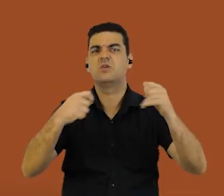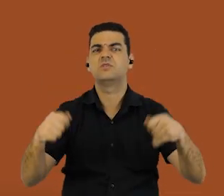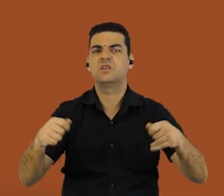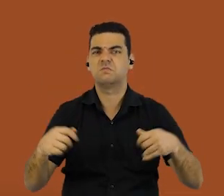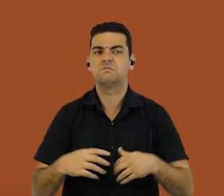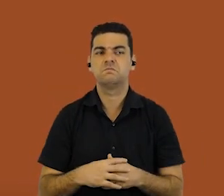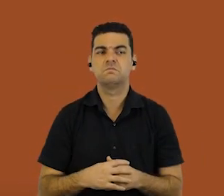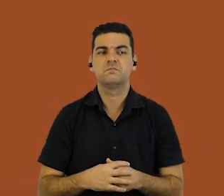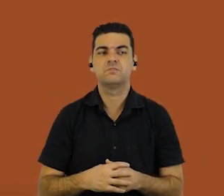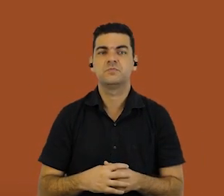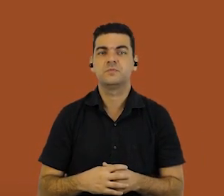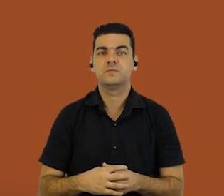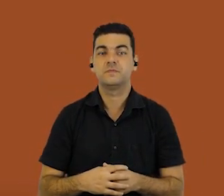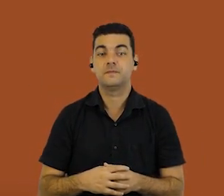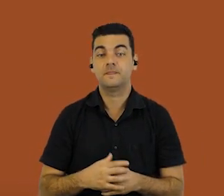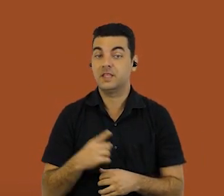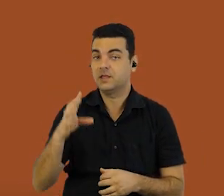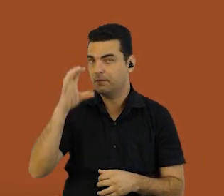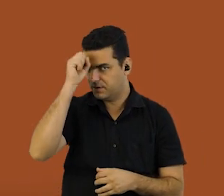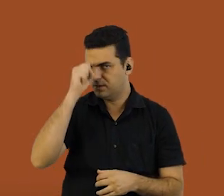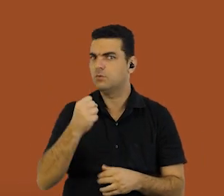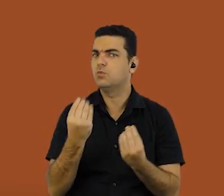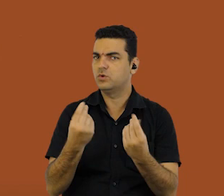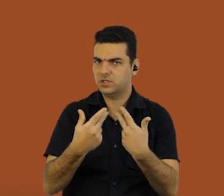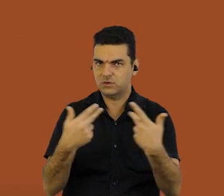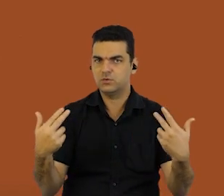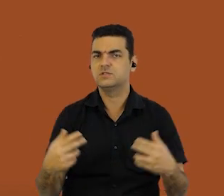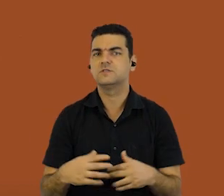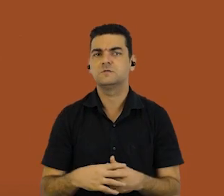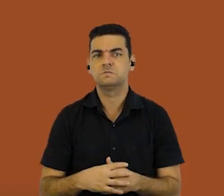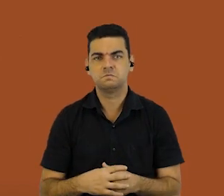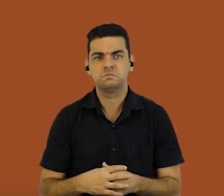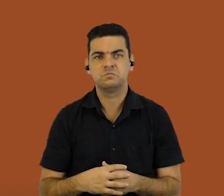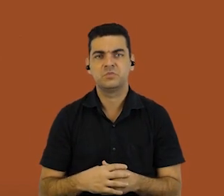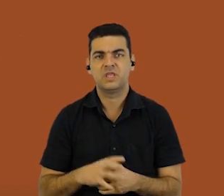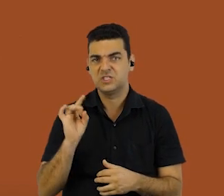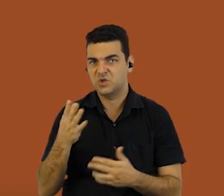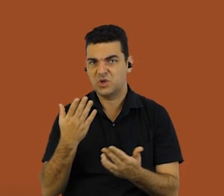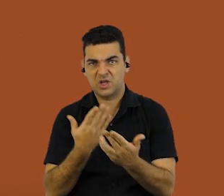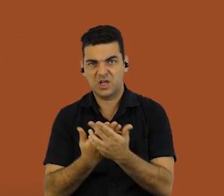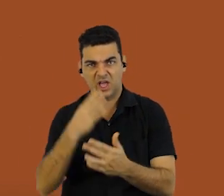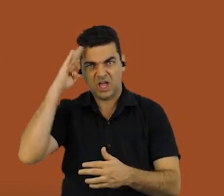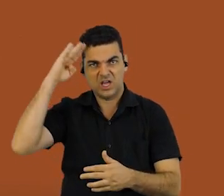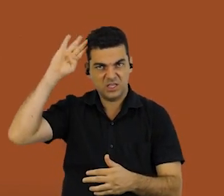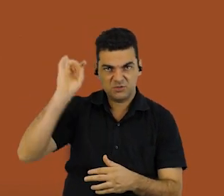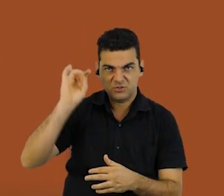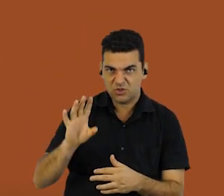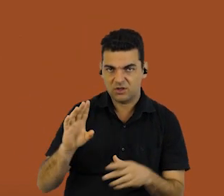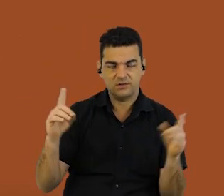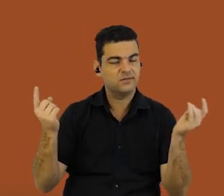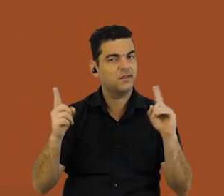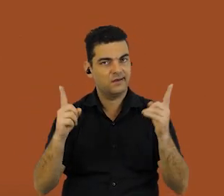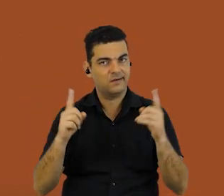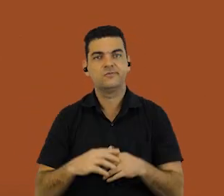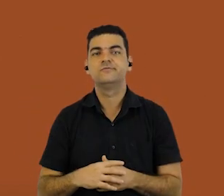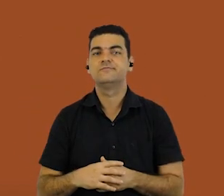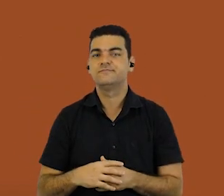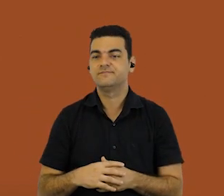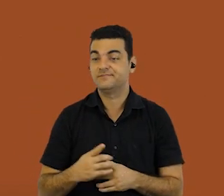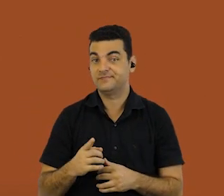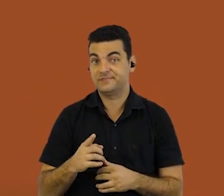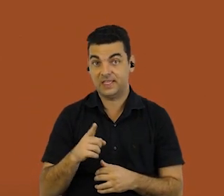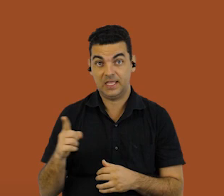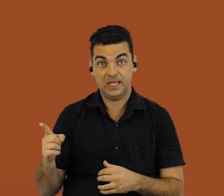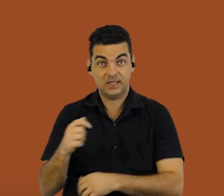né? Assim. E ali eles têm aprendido outras coisas para além somente do saber acadêmico, né? Assim, eles têm